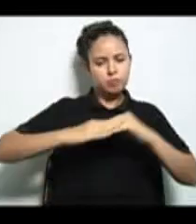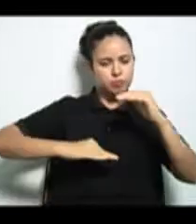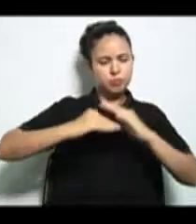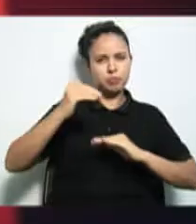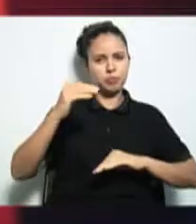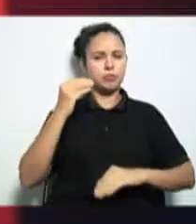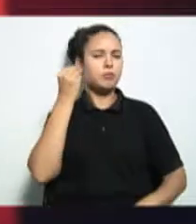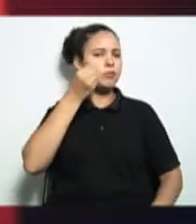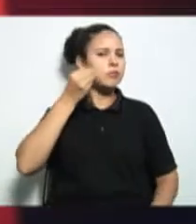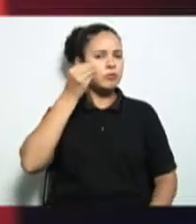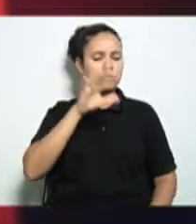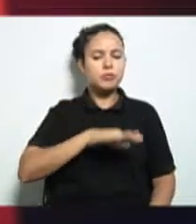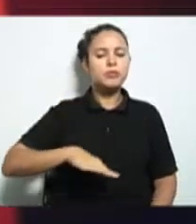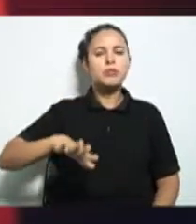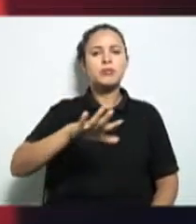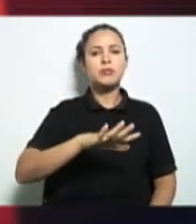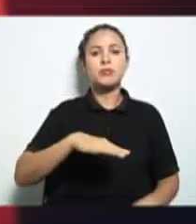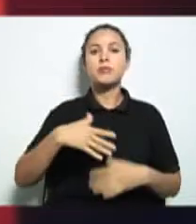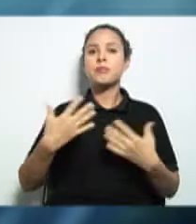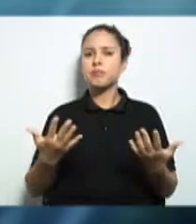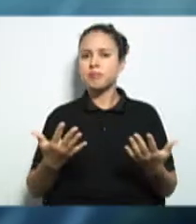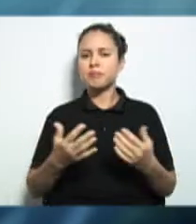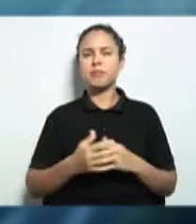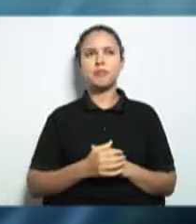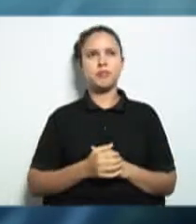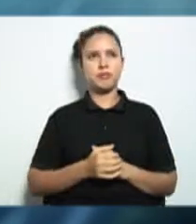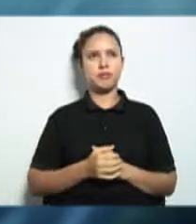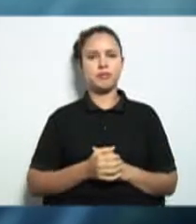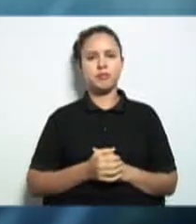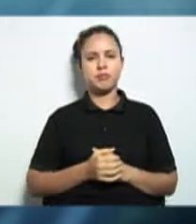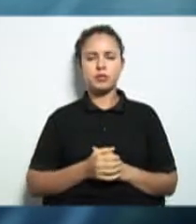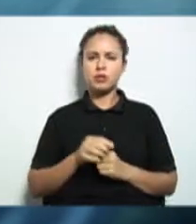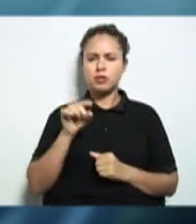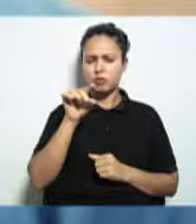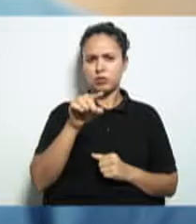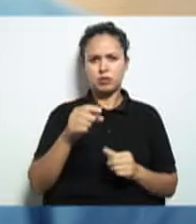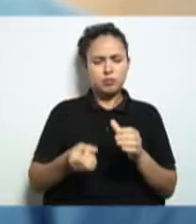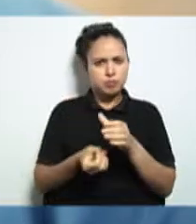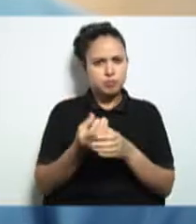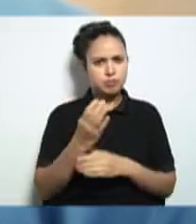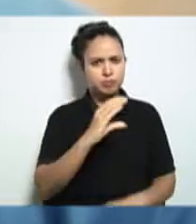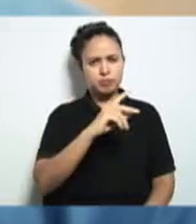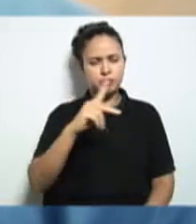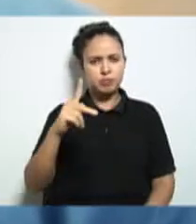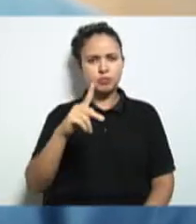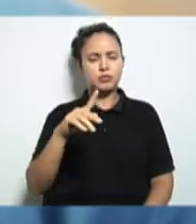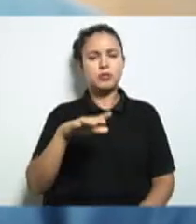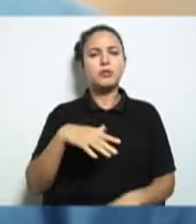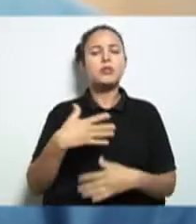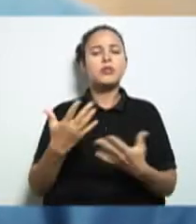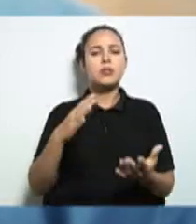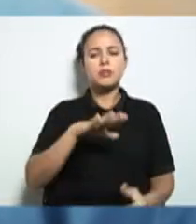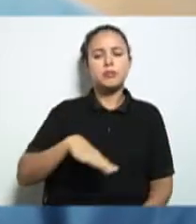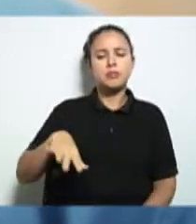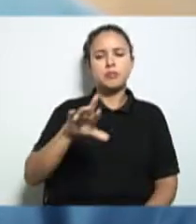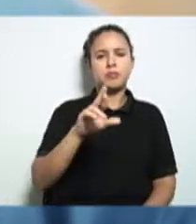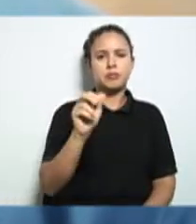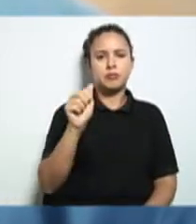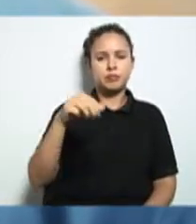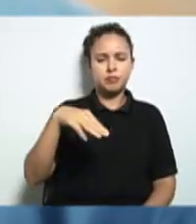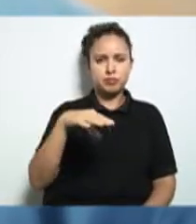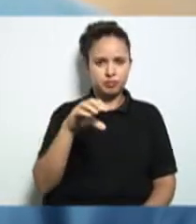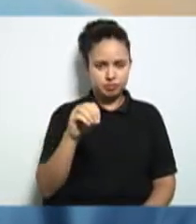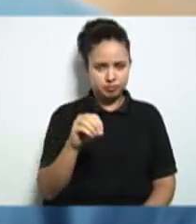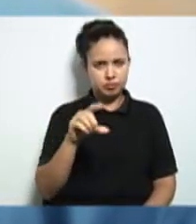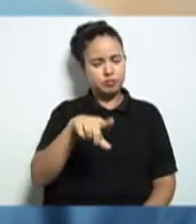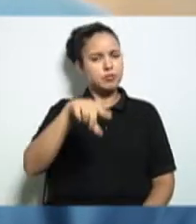na área? Vamos lá? Se você fosse abrir uma cooperativa, qual dos ramos de cooperativa seria a sua opção? De